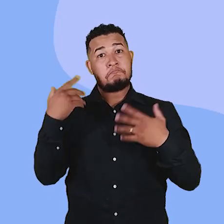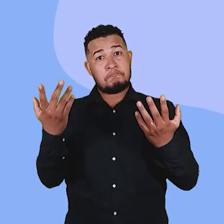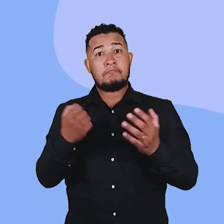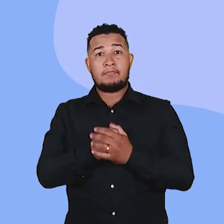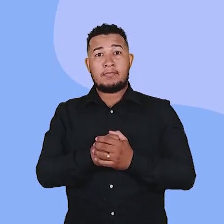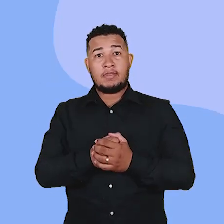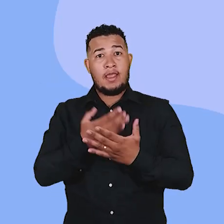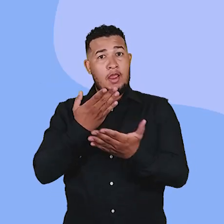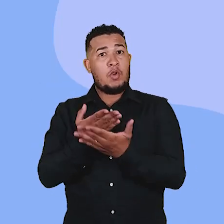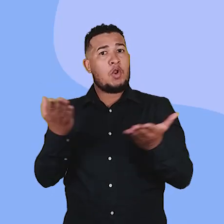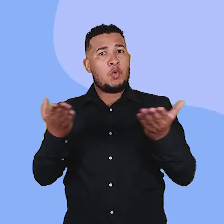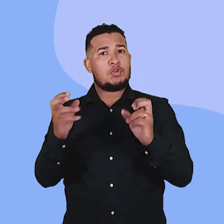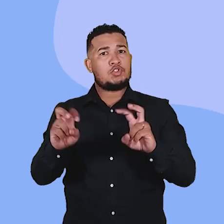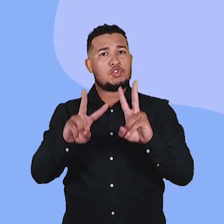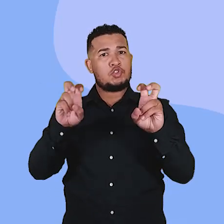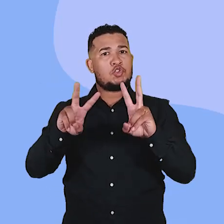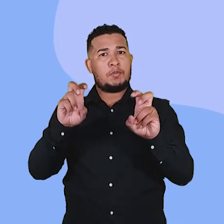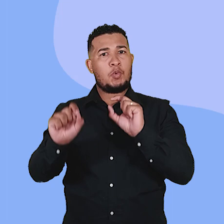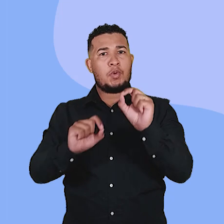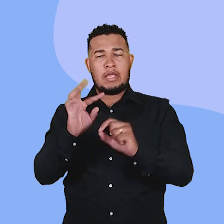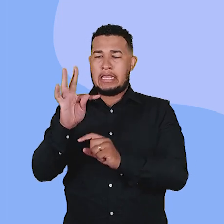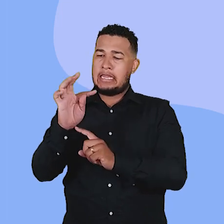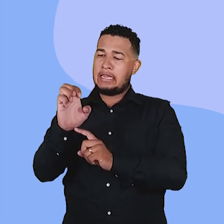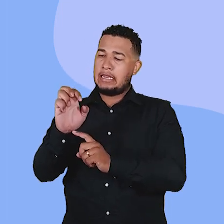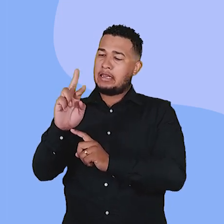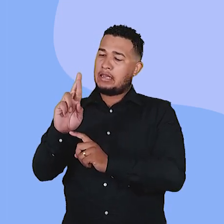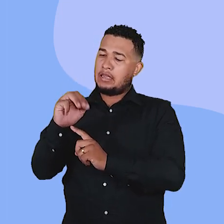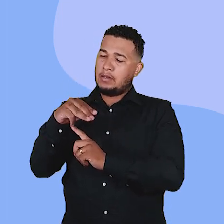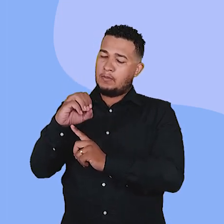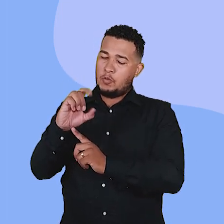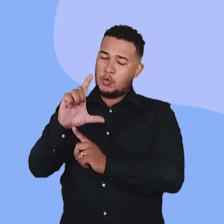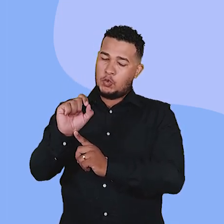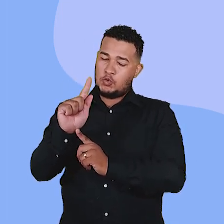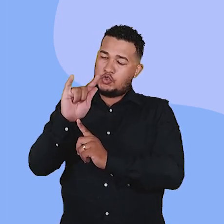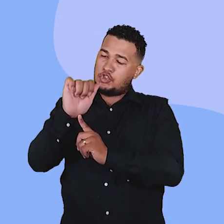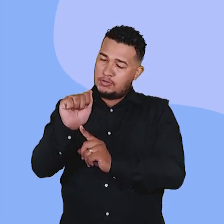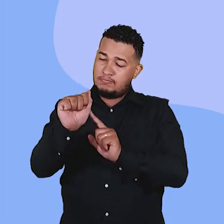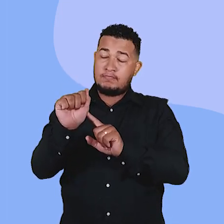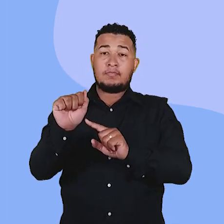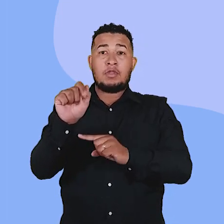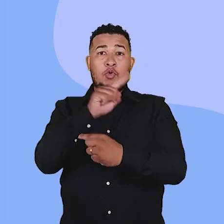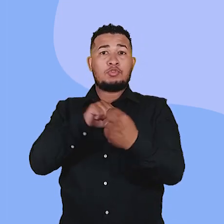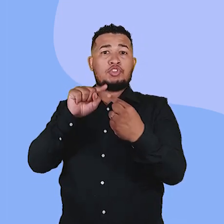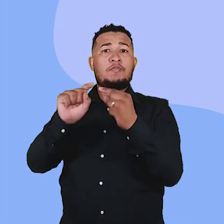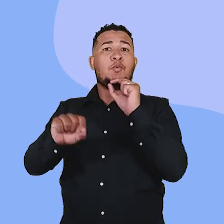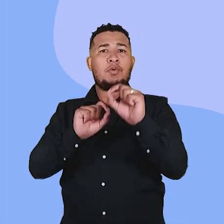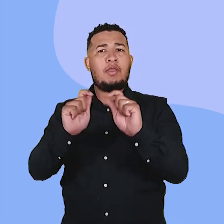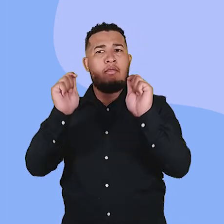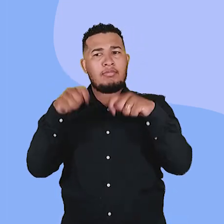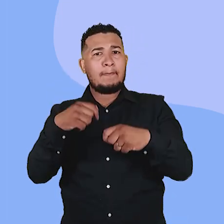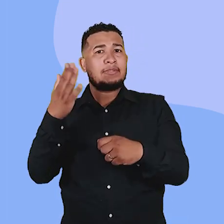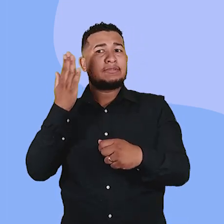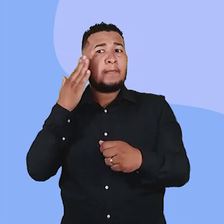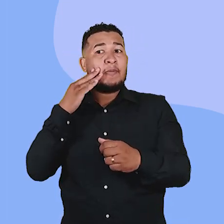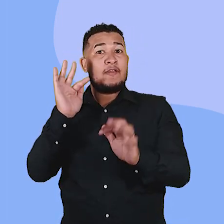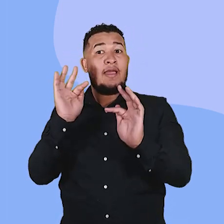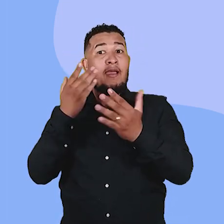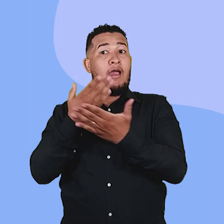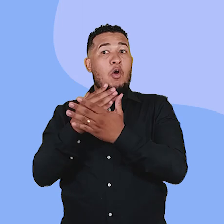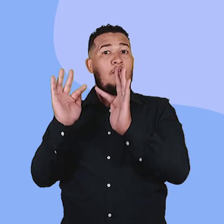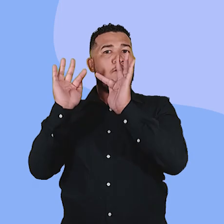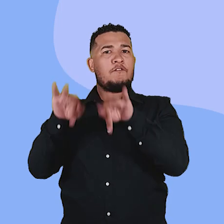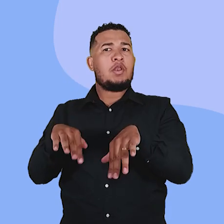Bom, hoje a aula vai ser sobre a introdução à termologia. E qual é o objetivo? O que você será capaz de saber ao final dessa